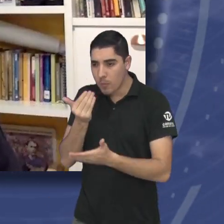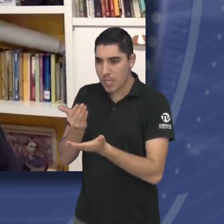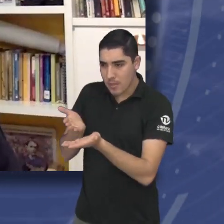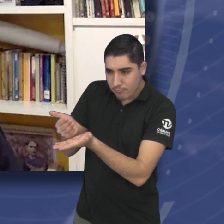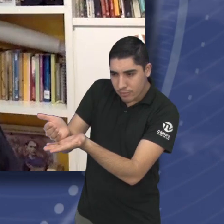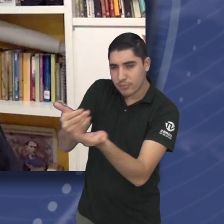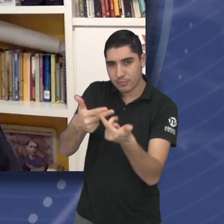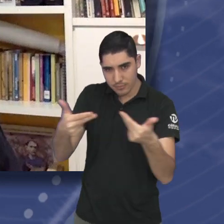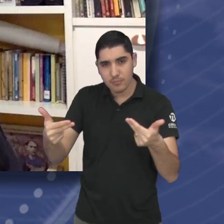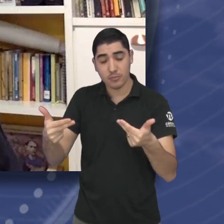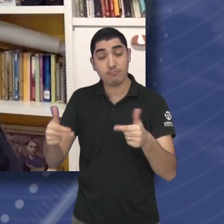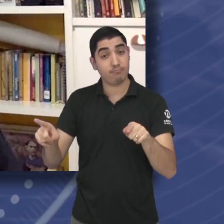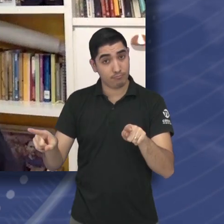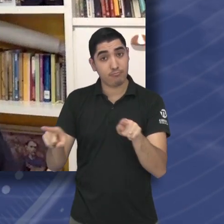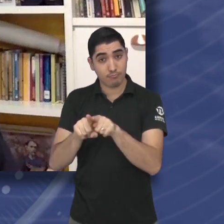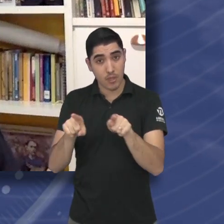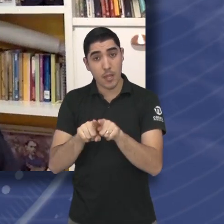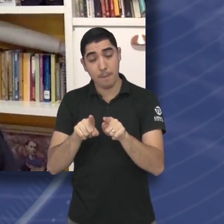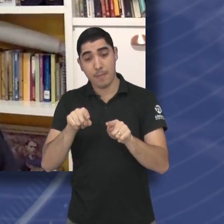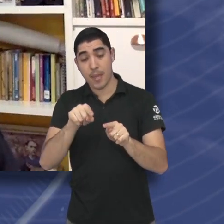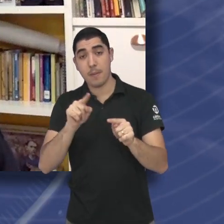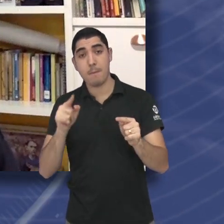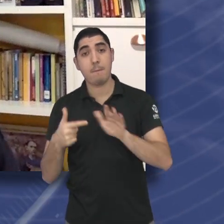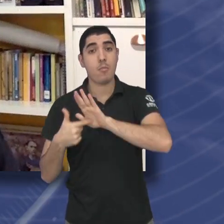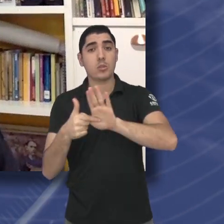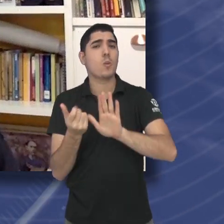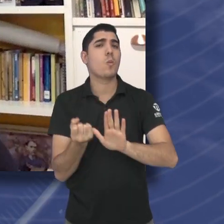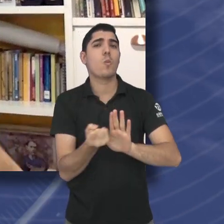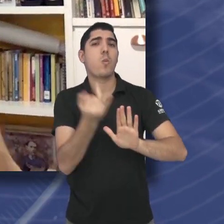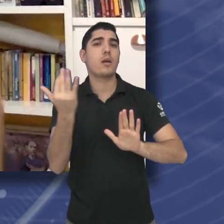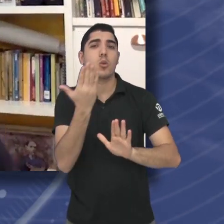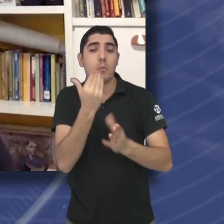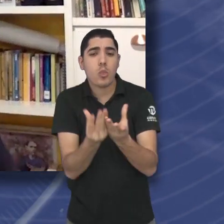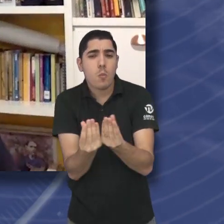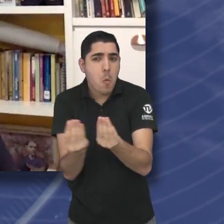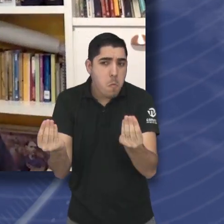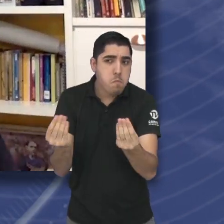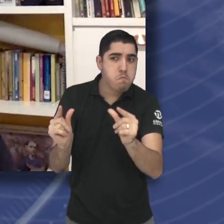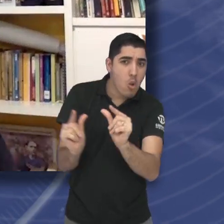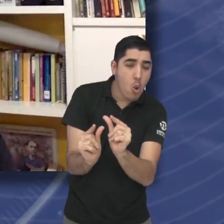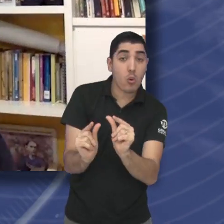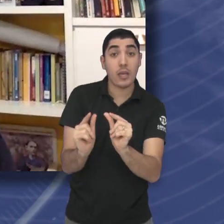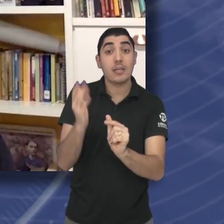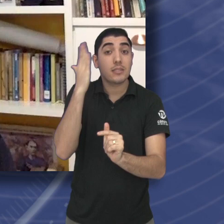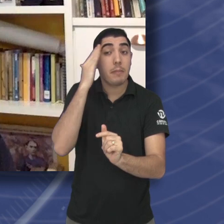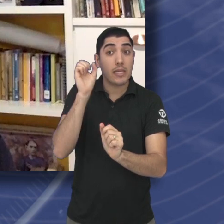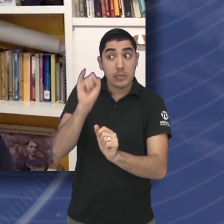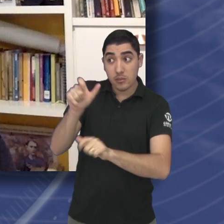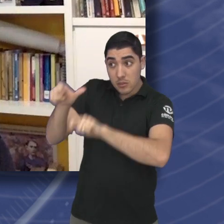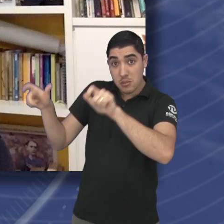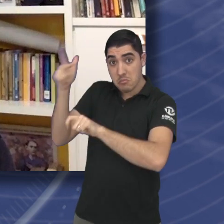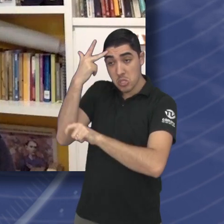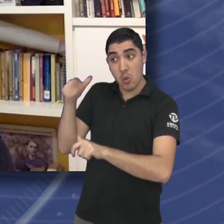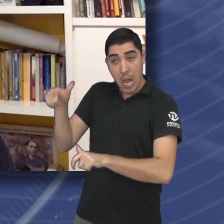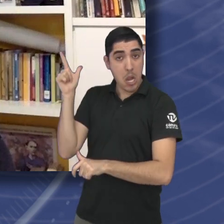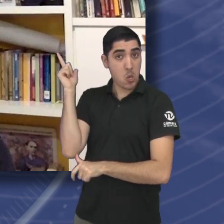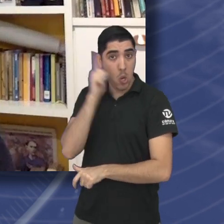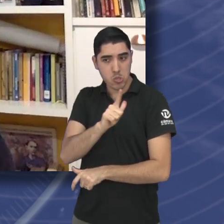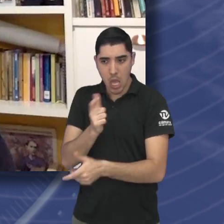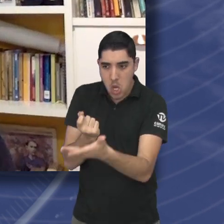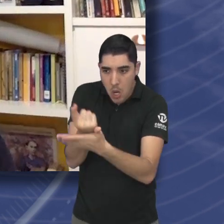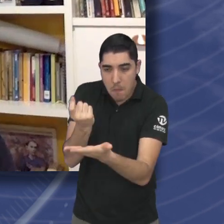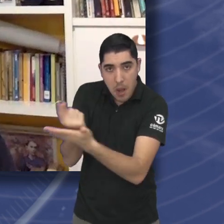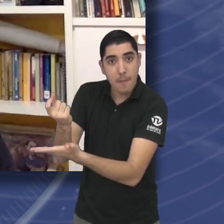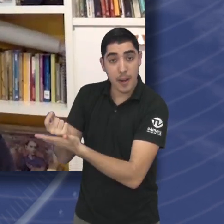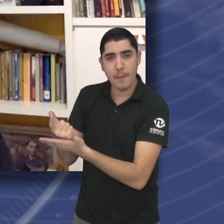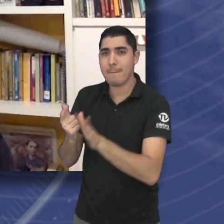ela está ligada também à quantidade de alimentos que eu tenho disponível e à capacidade das pessoas fazerem jus a adquirirem esses alimentos.